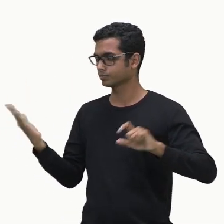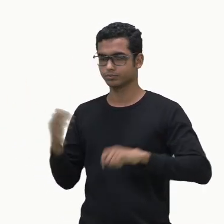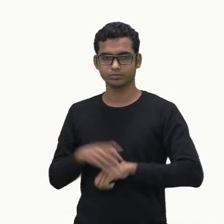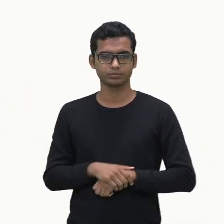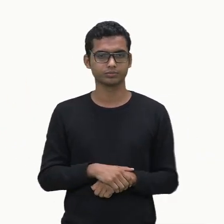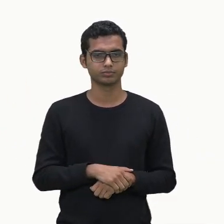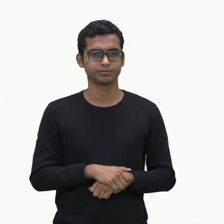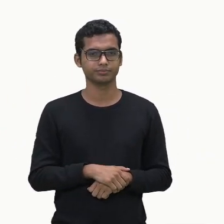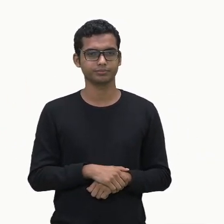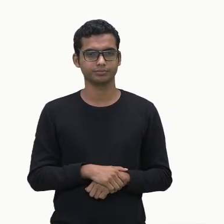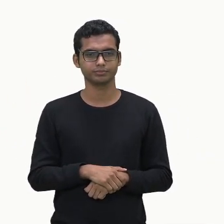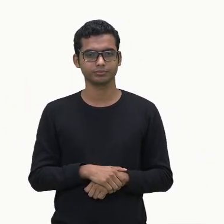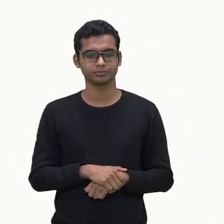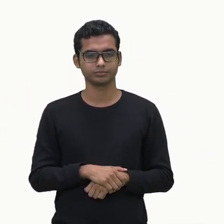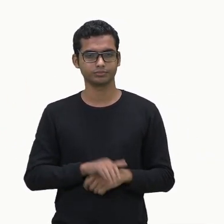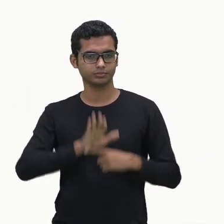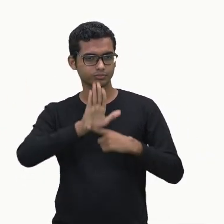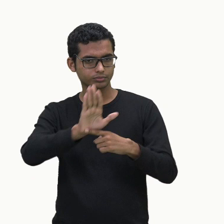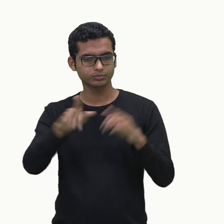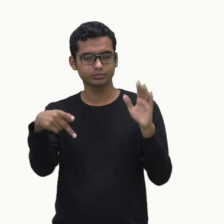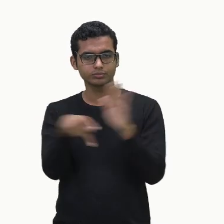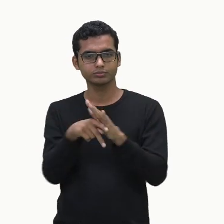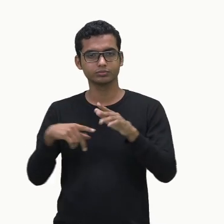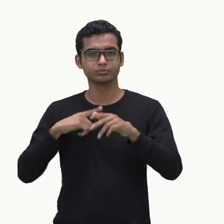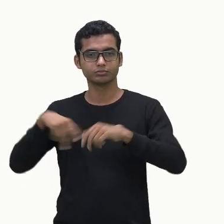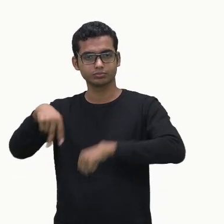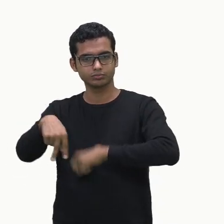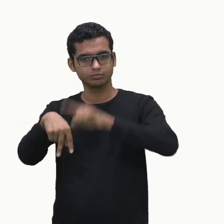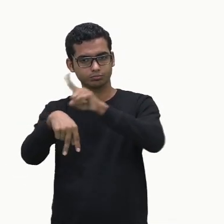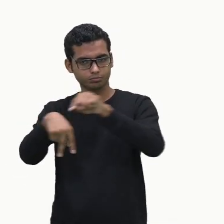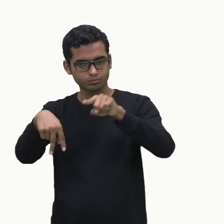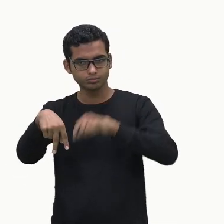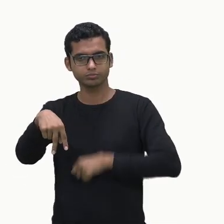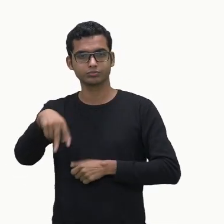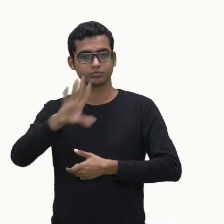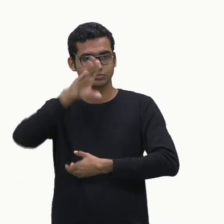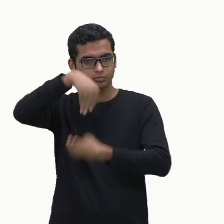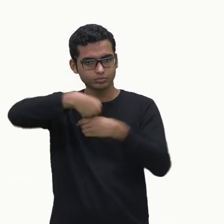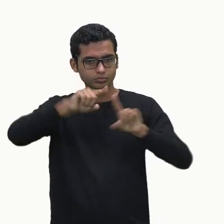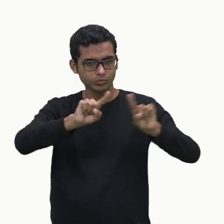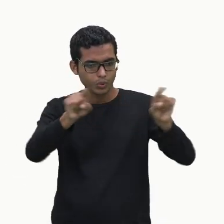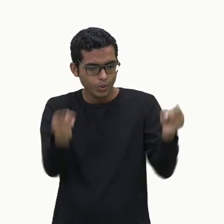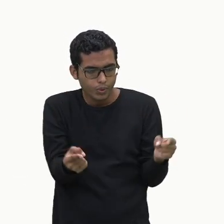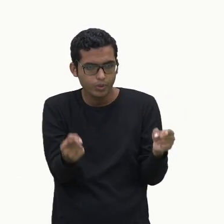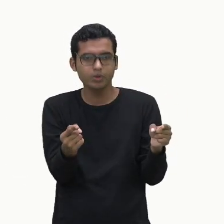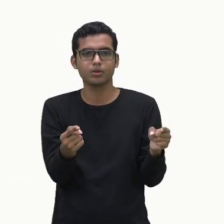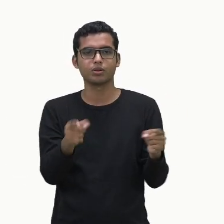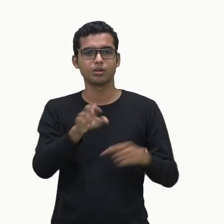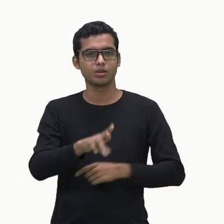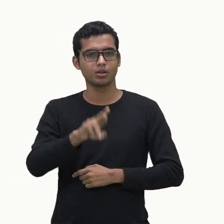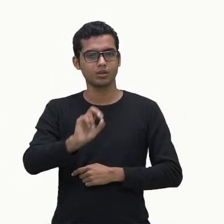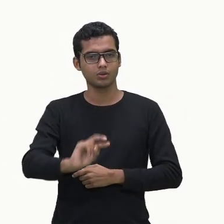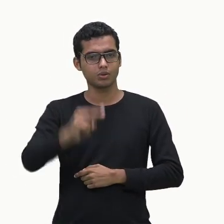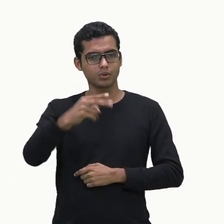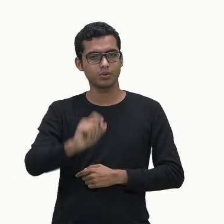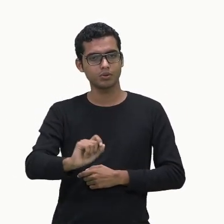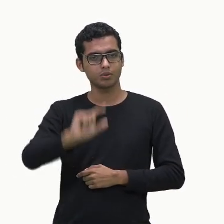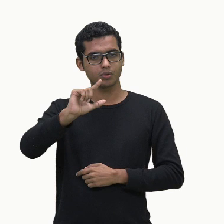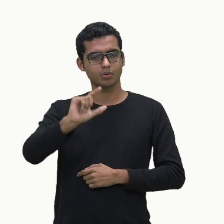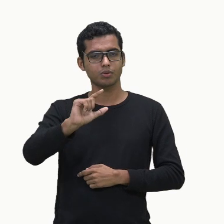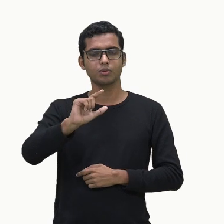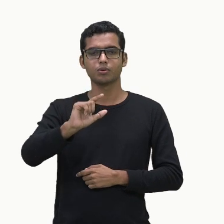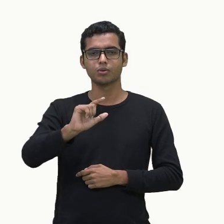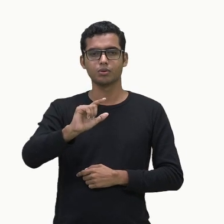gente coloca em evidência o π e dentro do parênteses vai ficar, então, Rzão ao quadrado